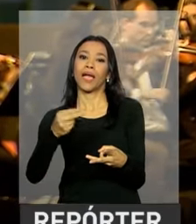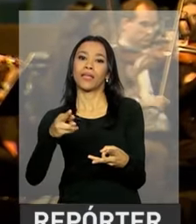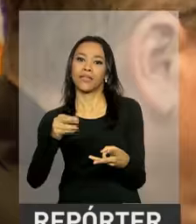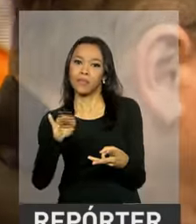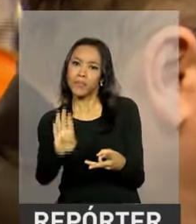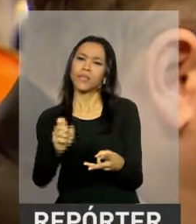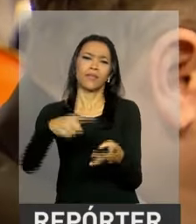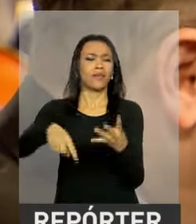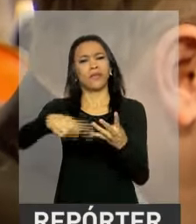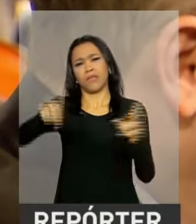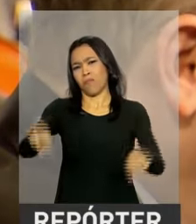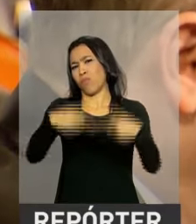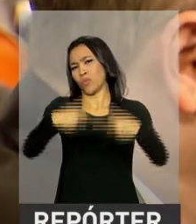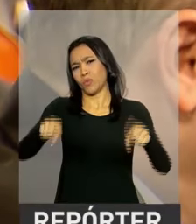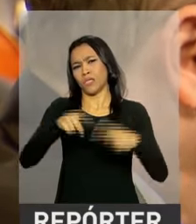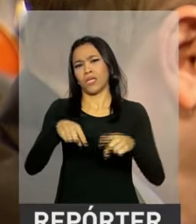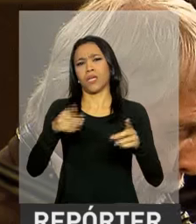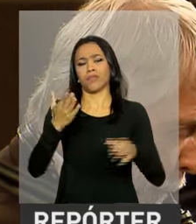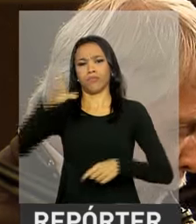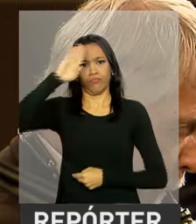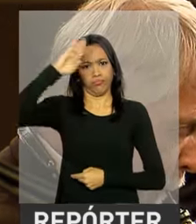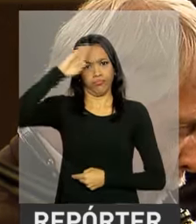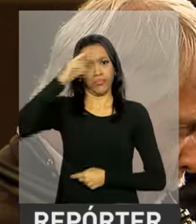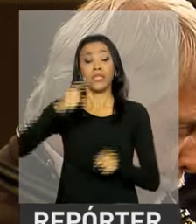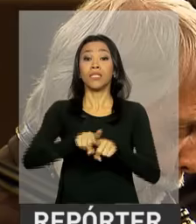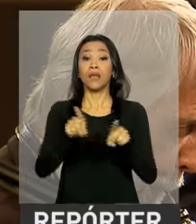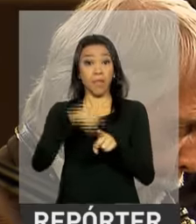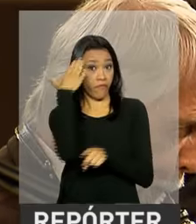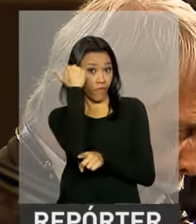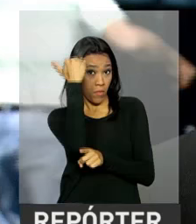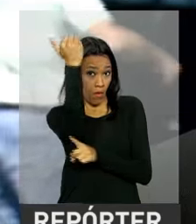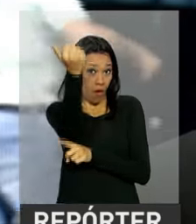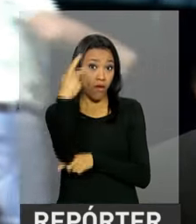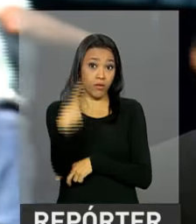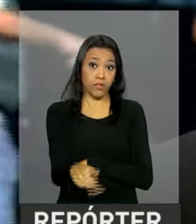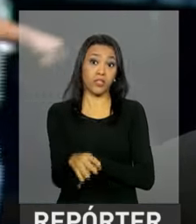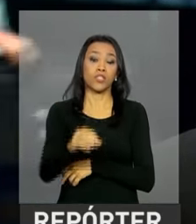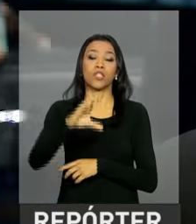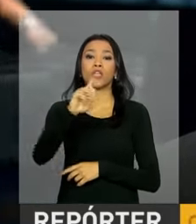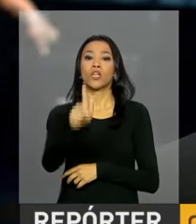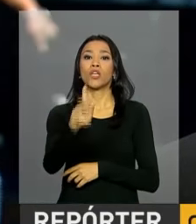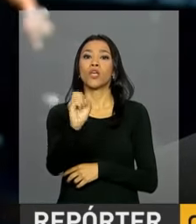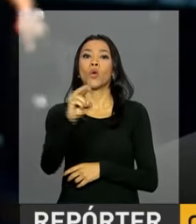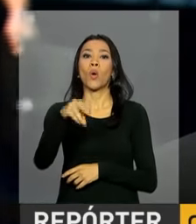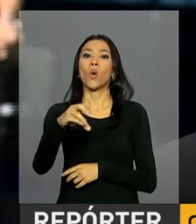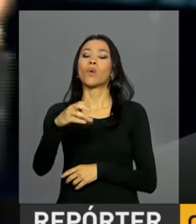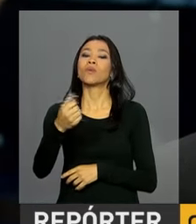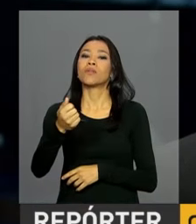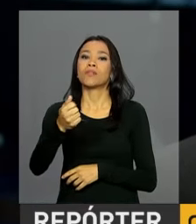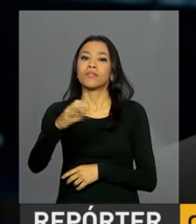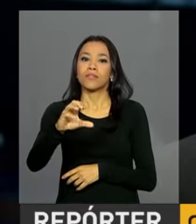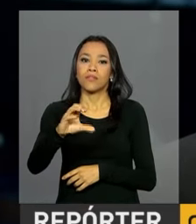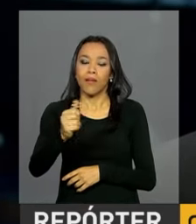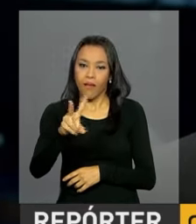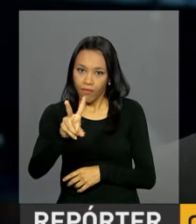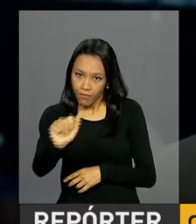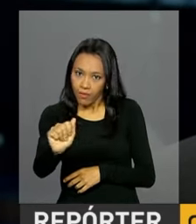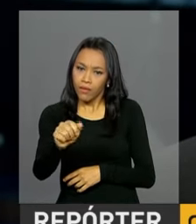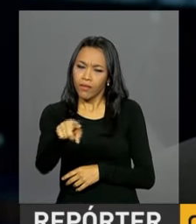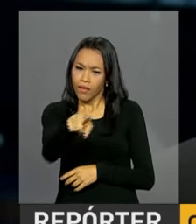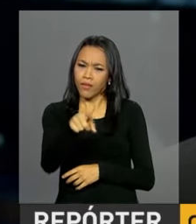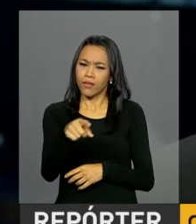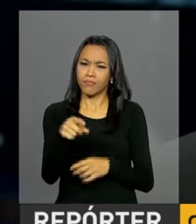Exército e músicas brasileiras famosas como as de Luiz Gonzaga. Nós fizemos essa escolha dentro do nosso